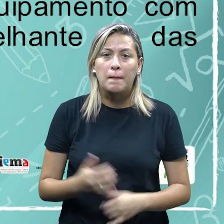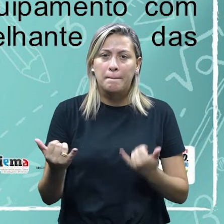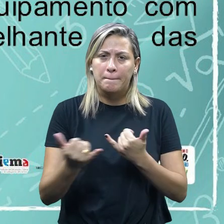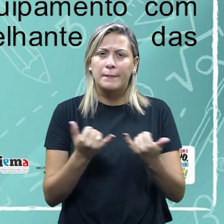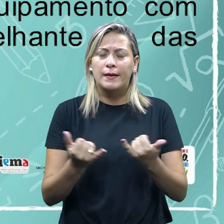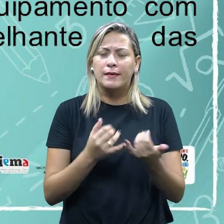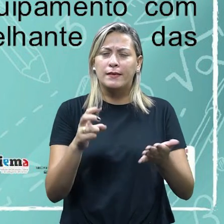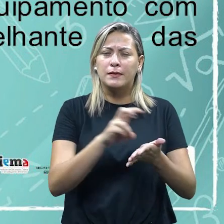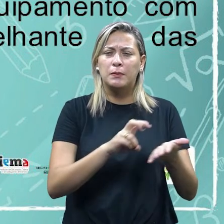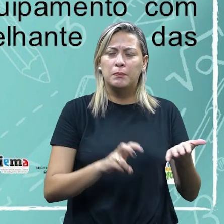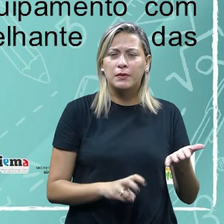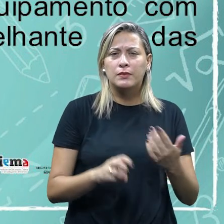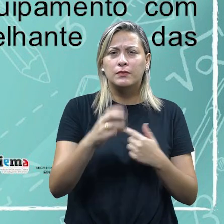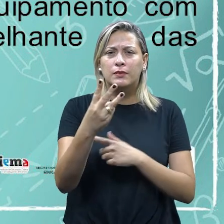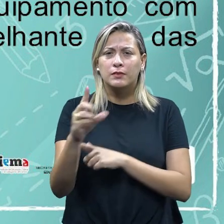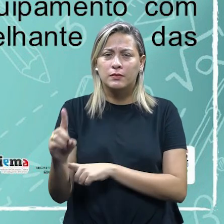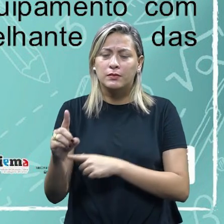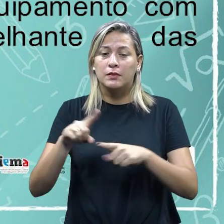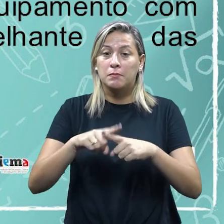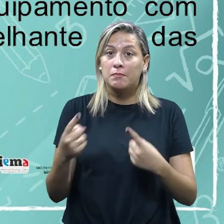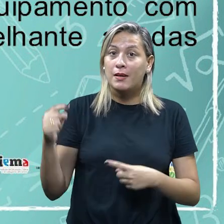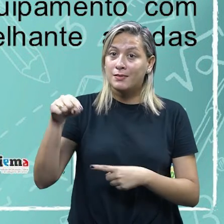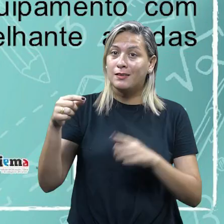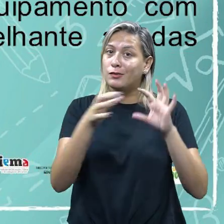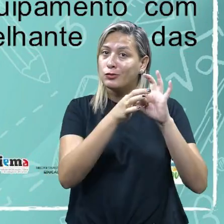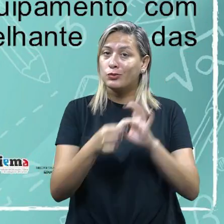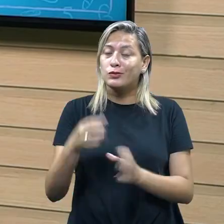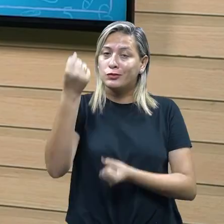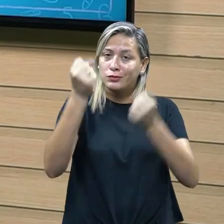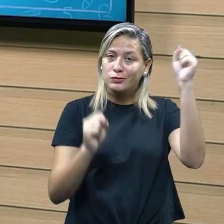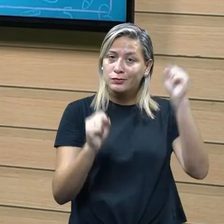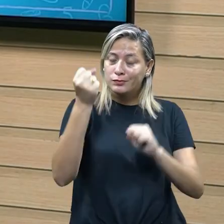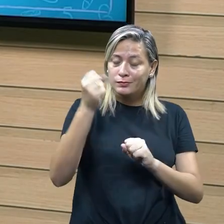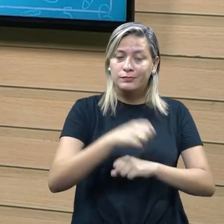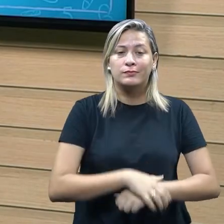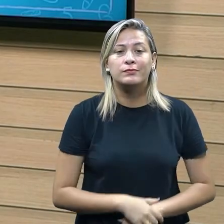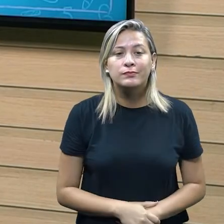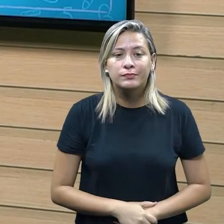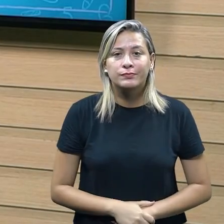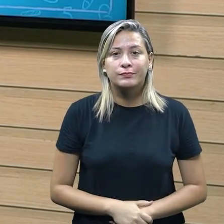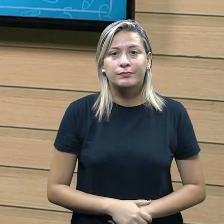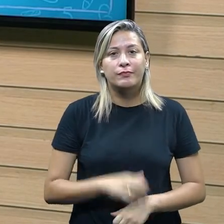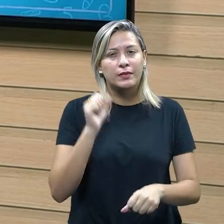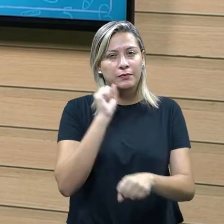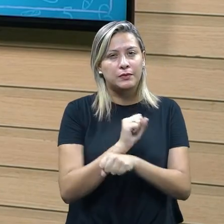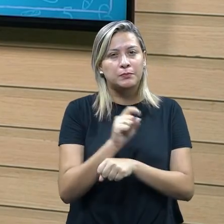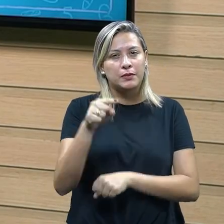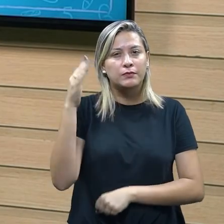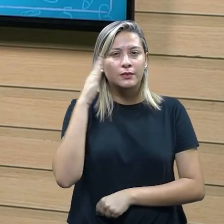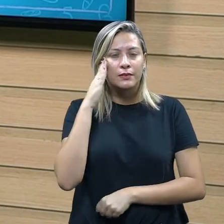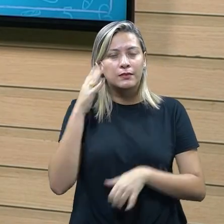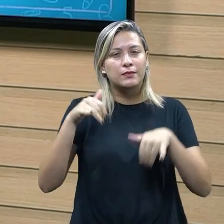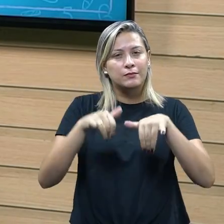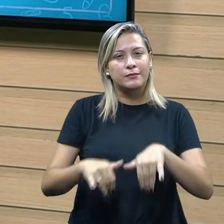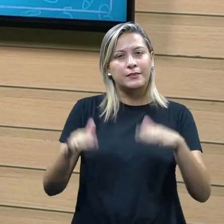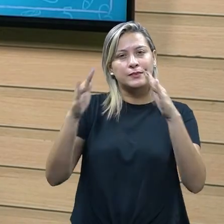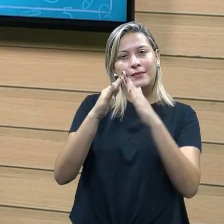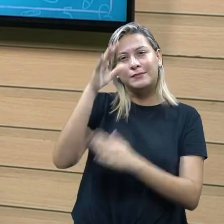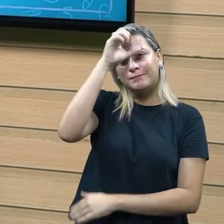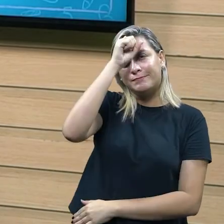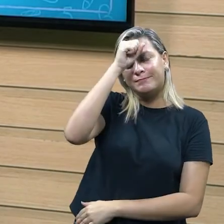uma impressora 3D, só que numa escala industrial, né? Então é isso, galera. Espero que tenha ficado claro e fique em